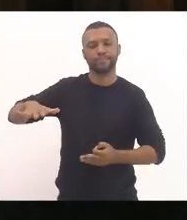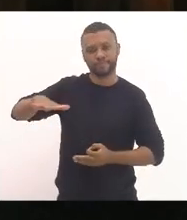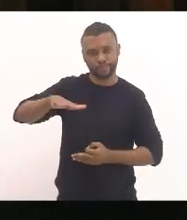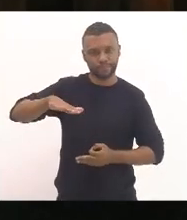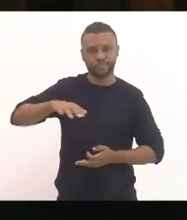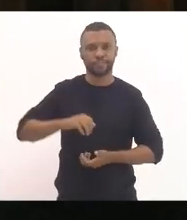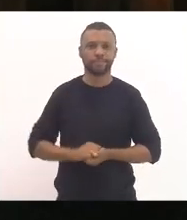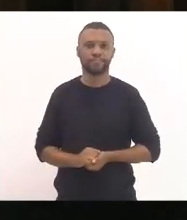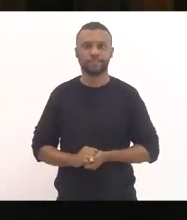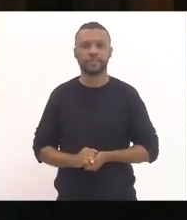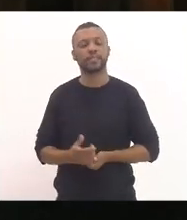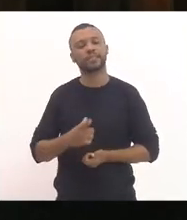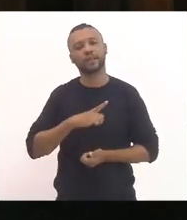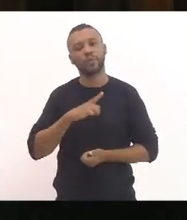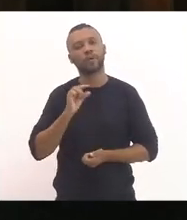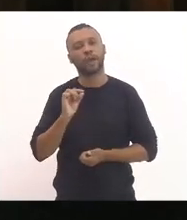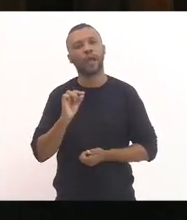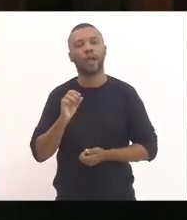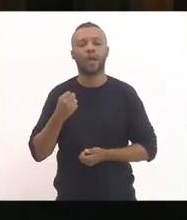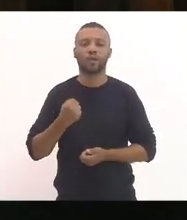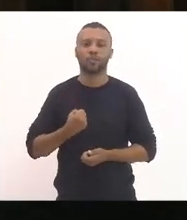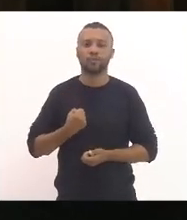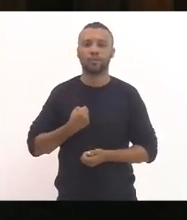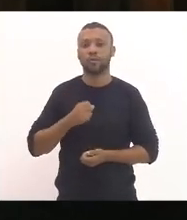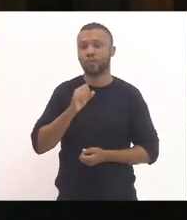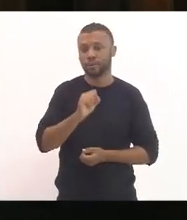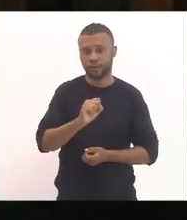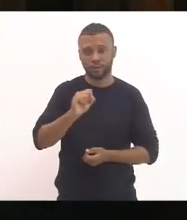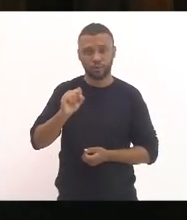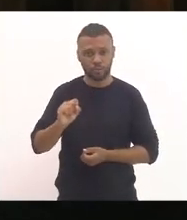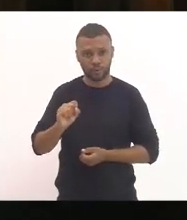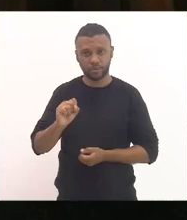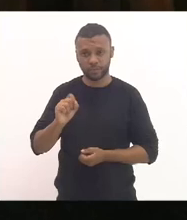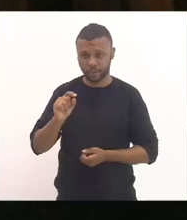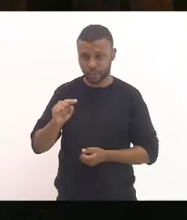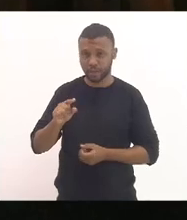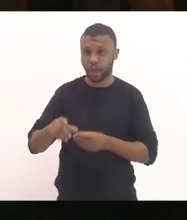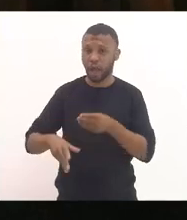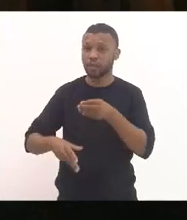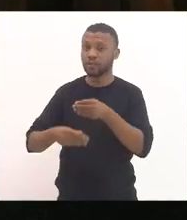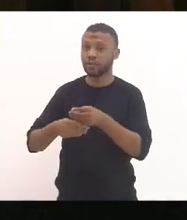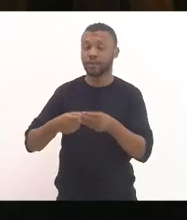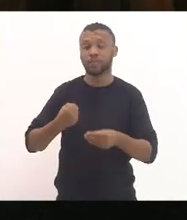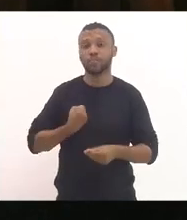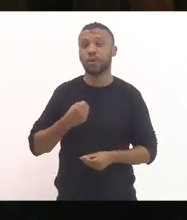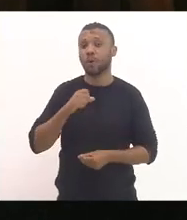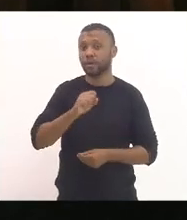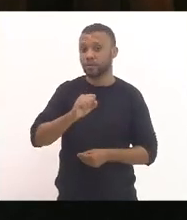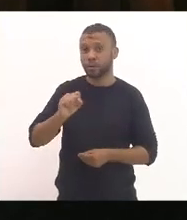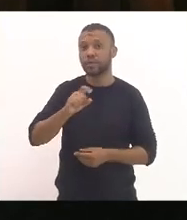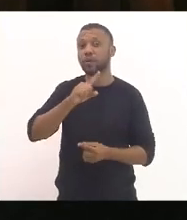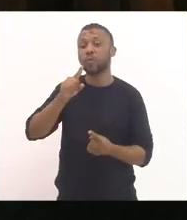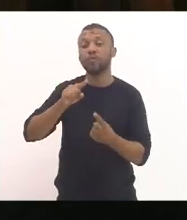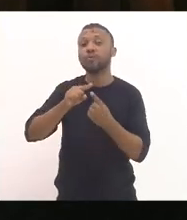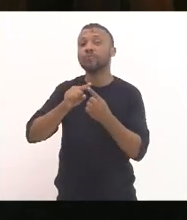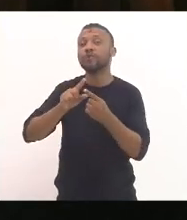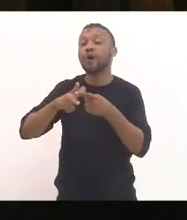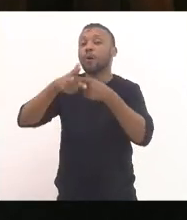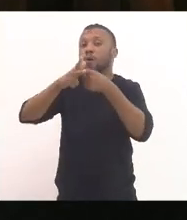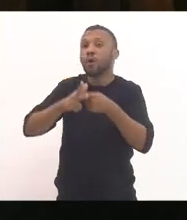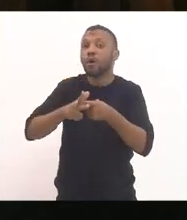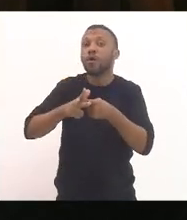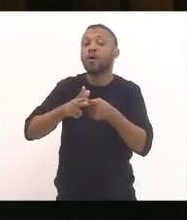temos aqui a aditiva Nº 88 essa aditiva nº 88 ela busca corrigir um erro